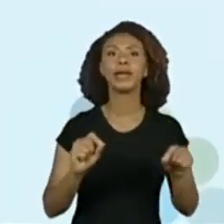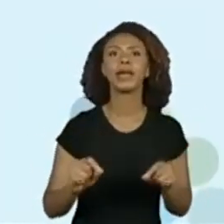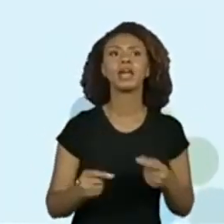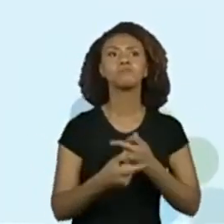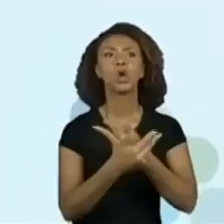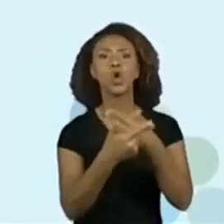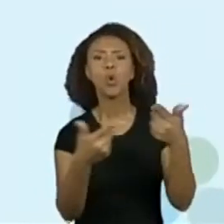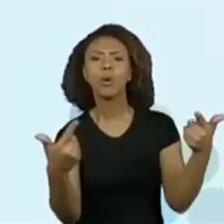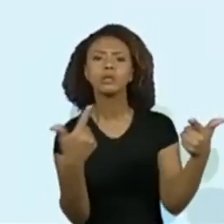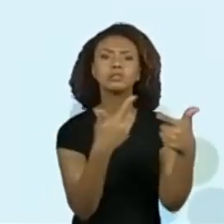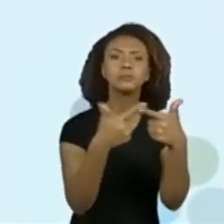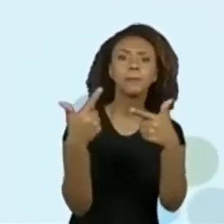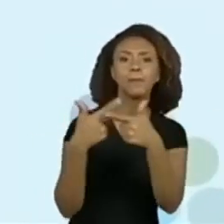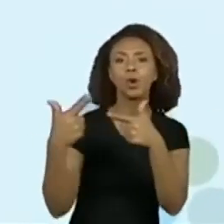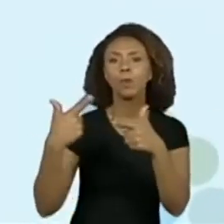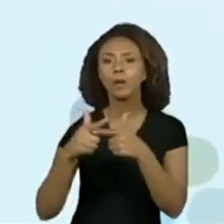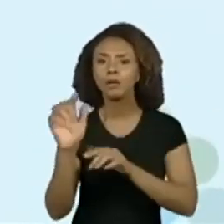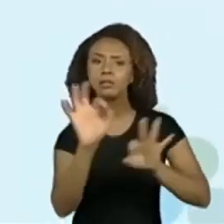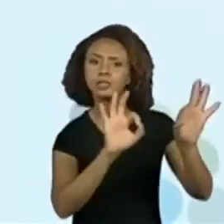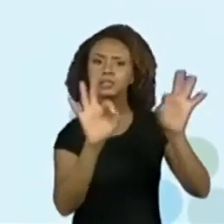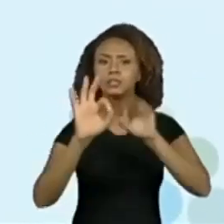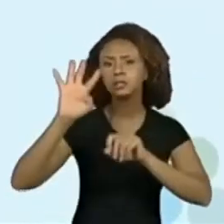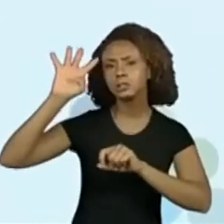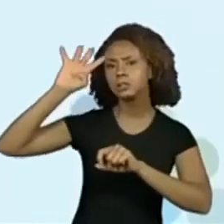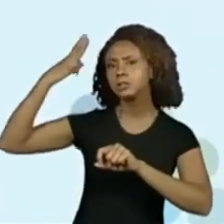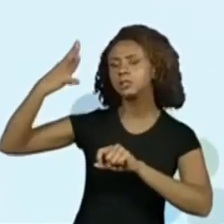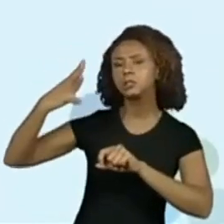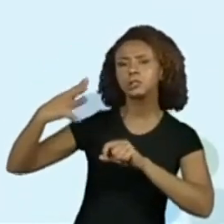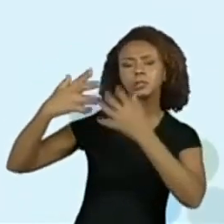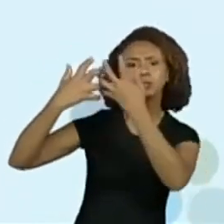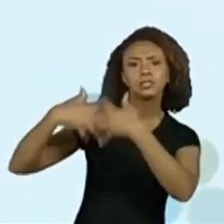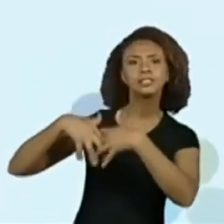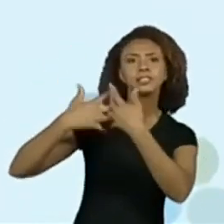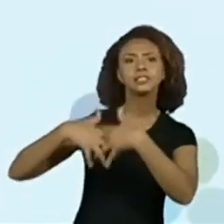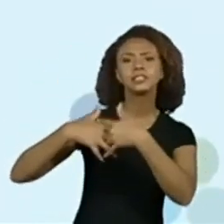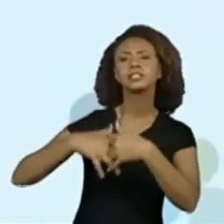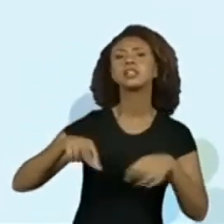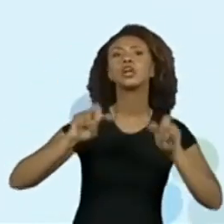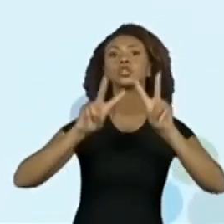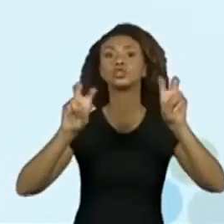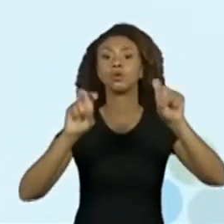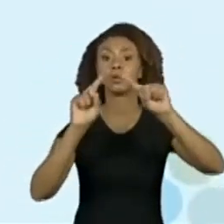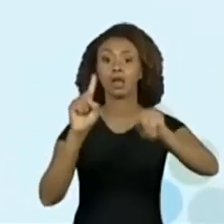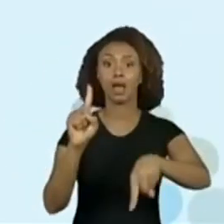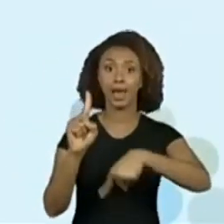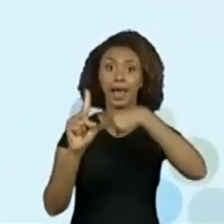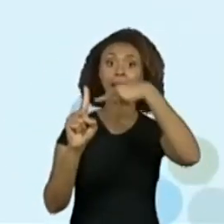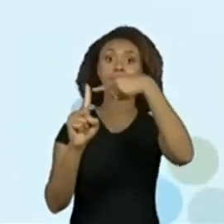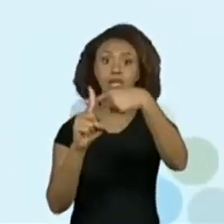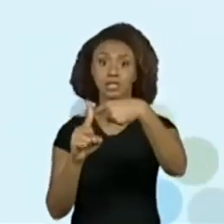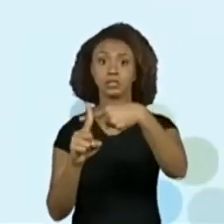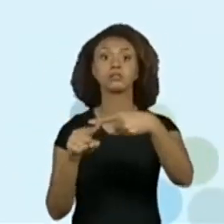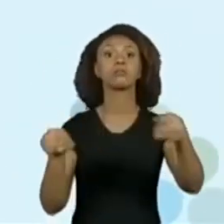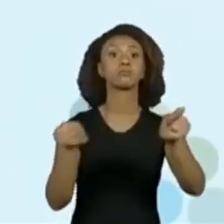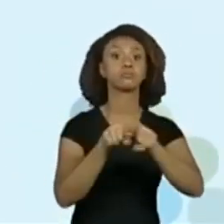resolver e elaborar situações problema de adição e de